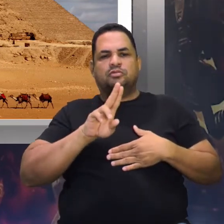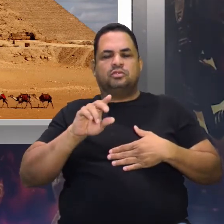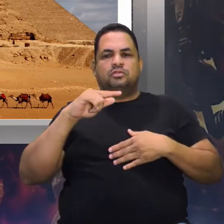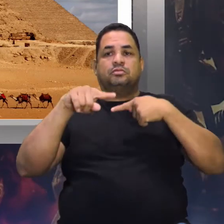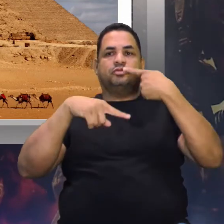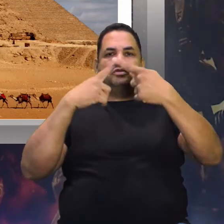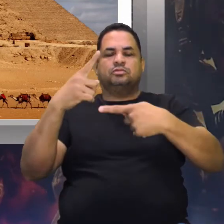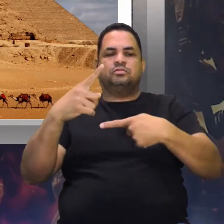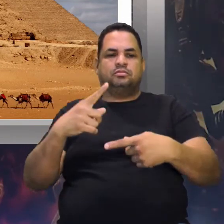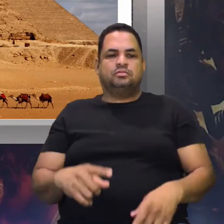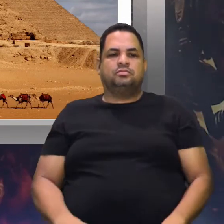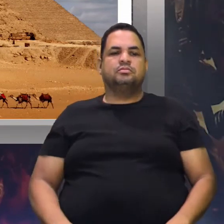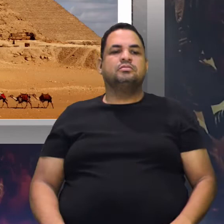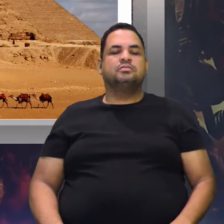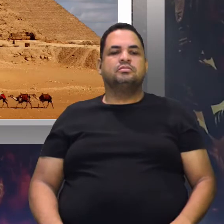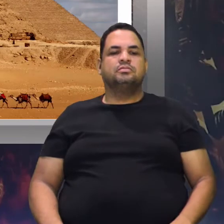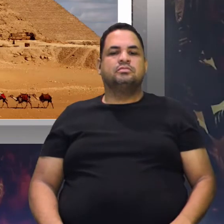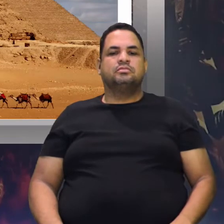posteriormente.